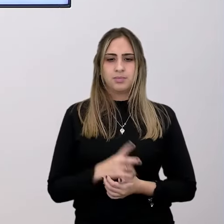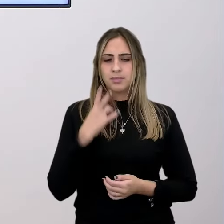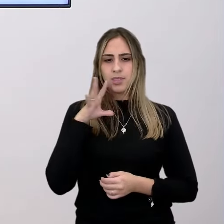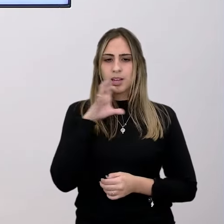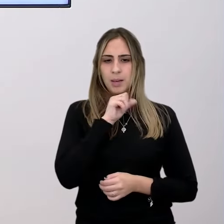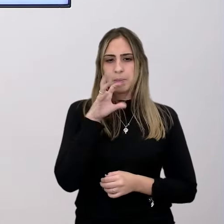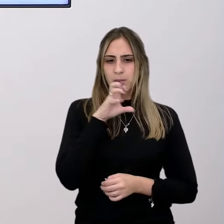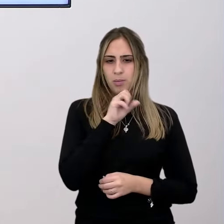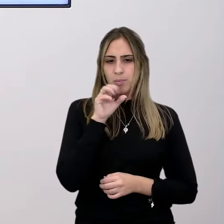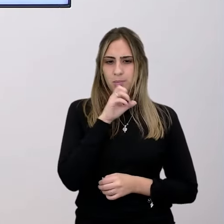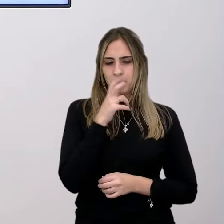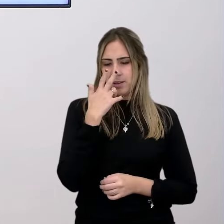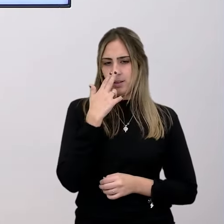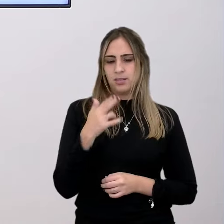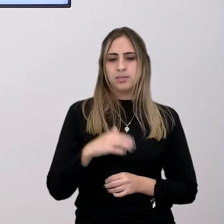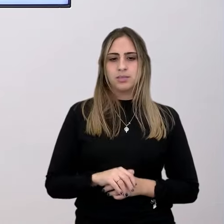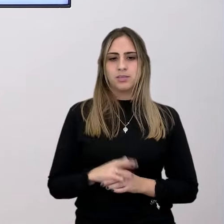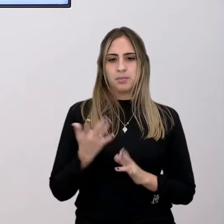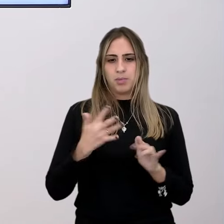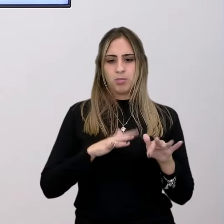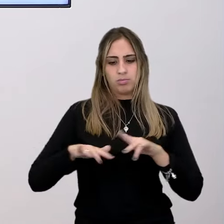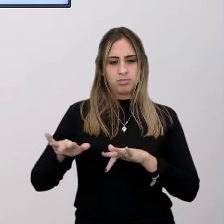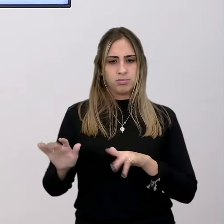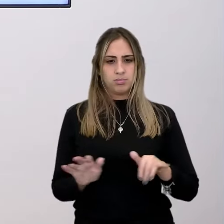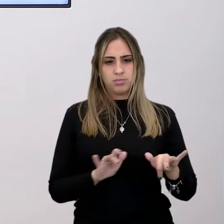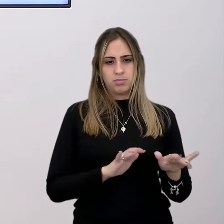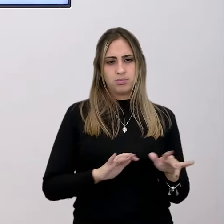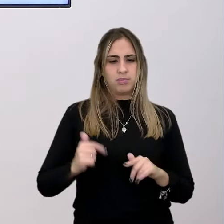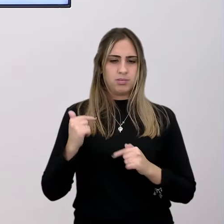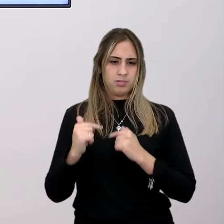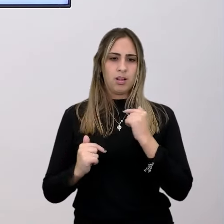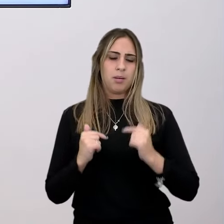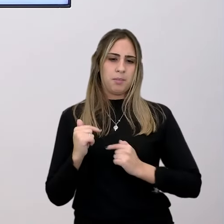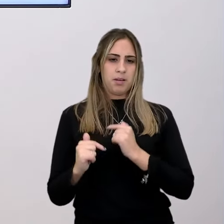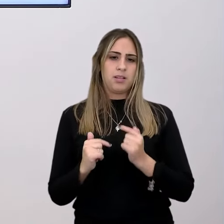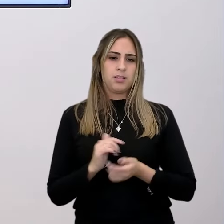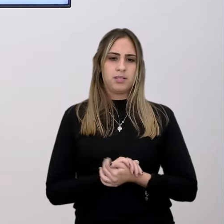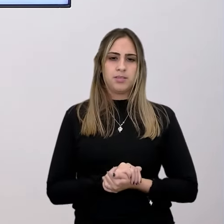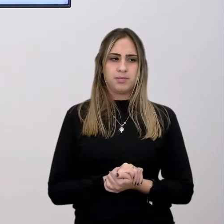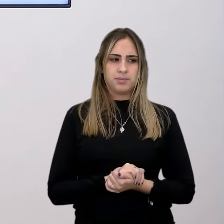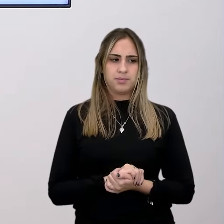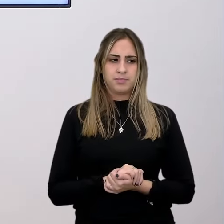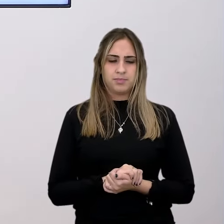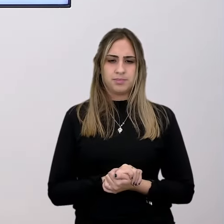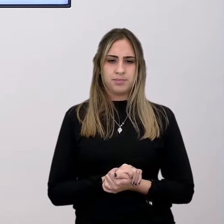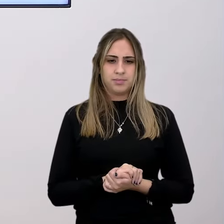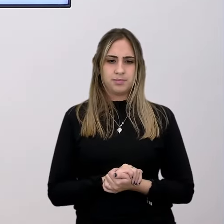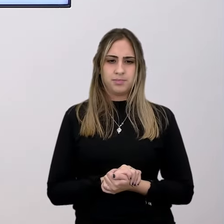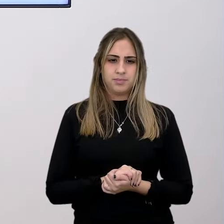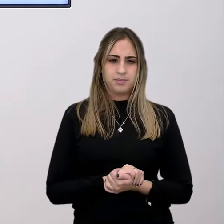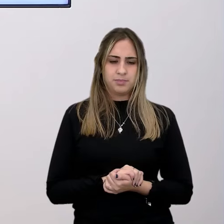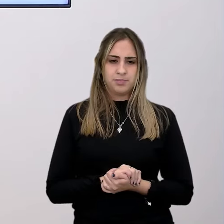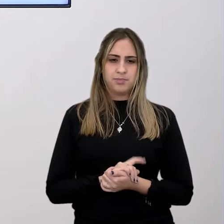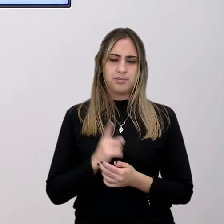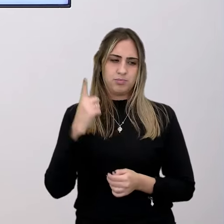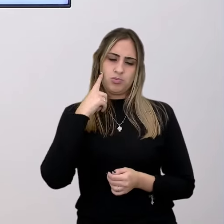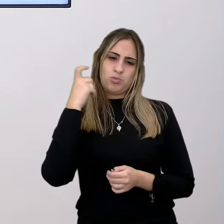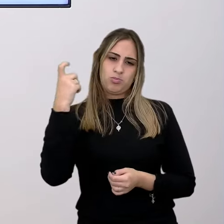vai caminhando realmente com as mãos indiano ganhar essa ideia